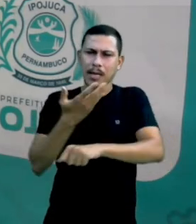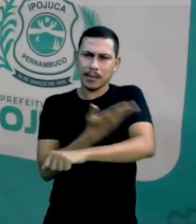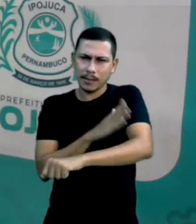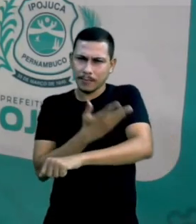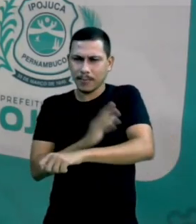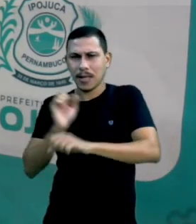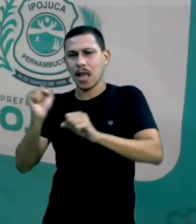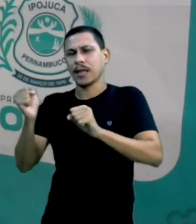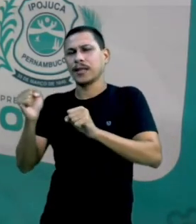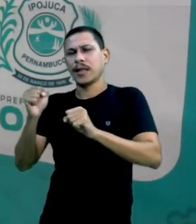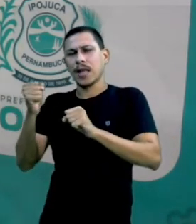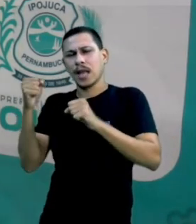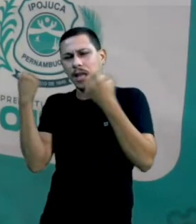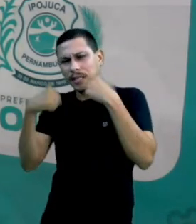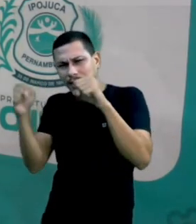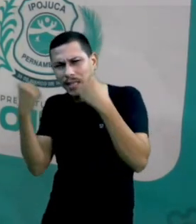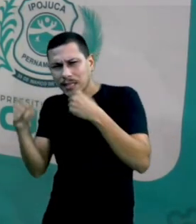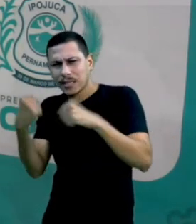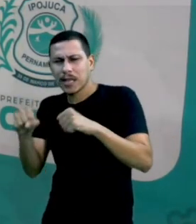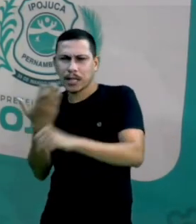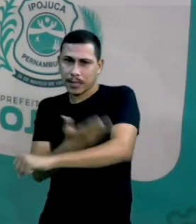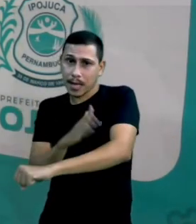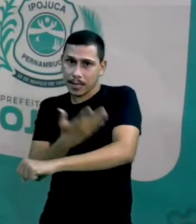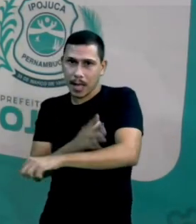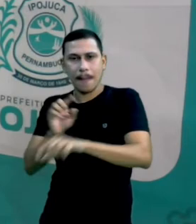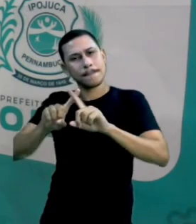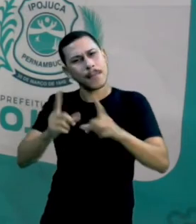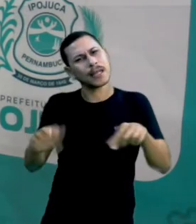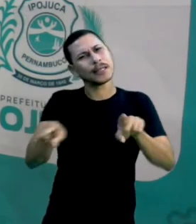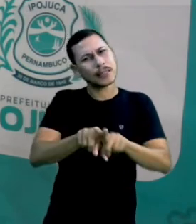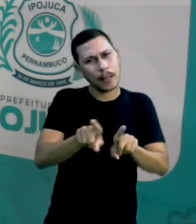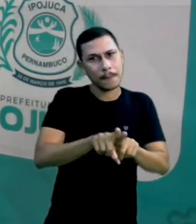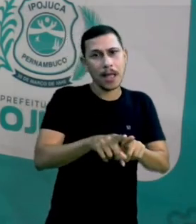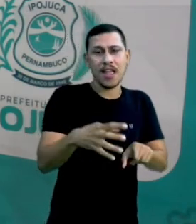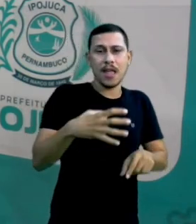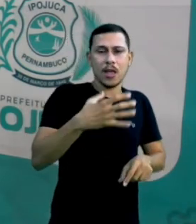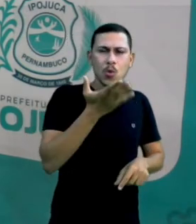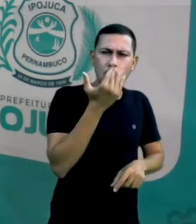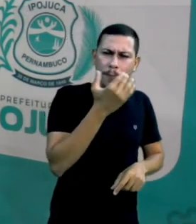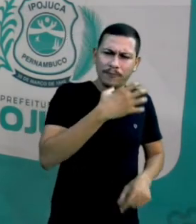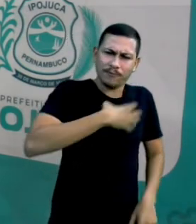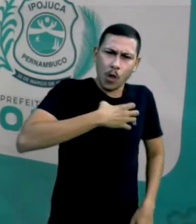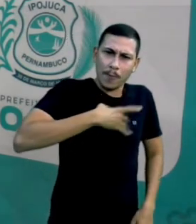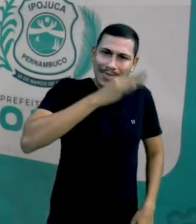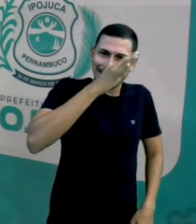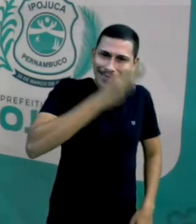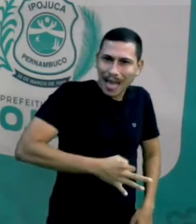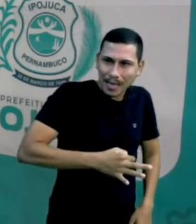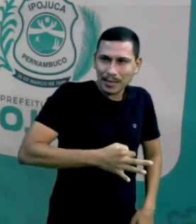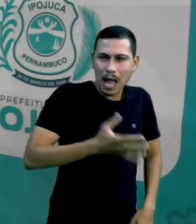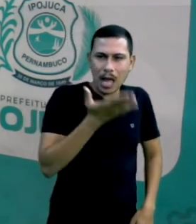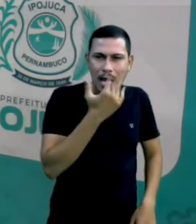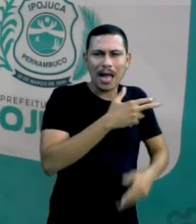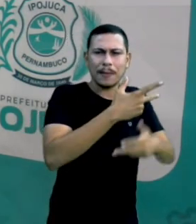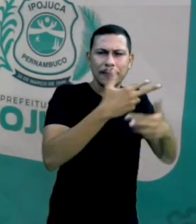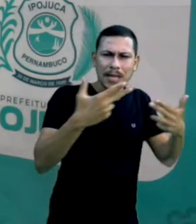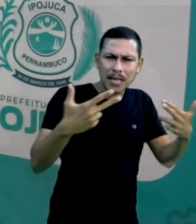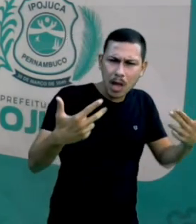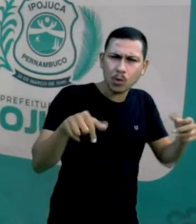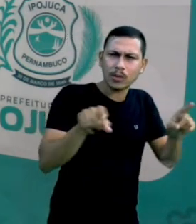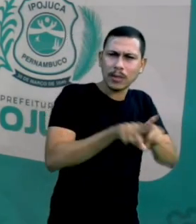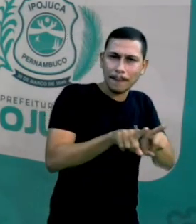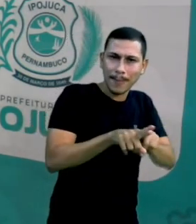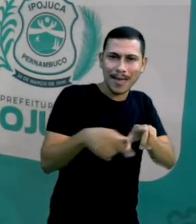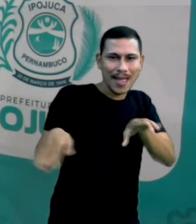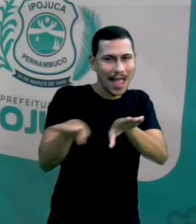esforço, mas uma boa nutrição, né? Ou seja, nos alimentarmos da maneira correta, isso está